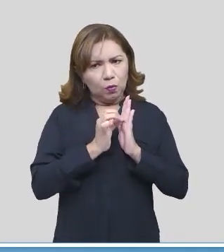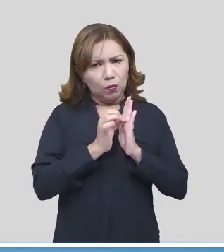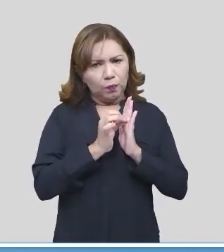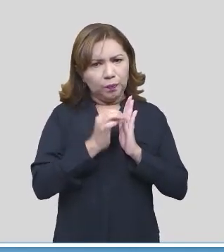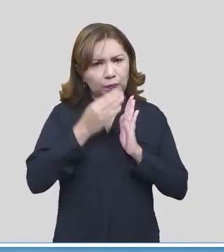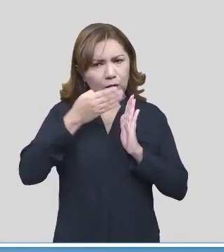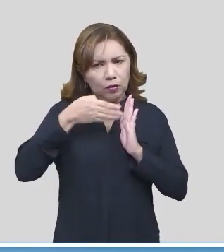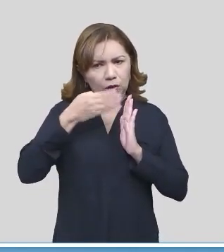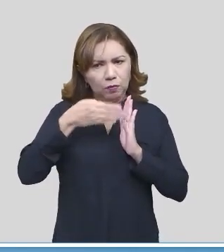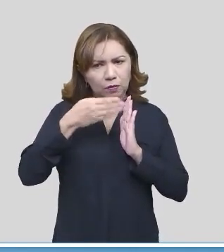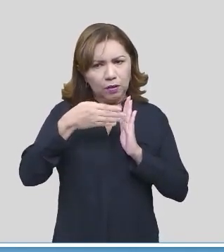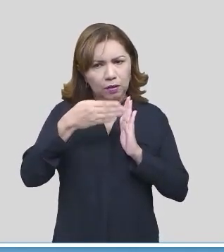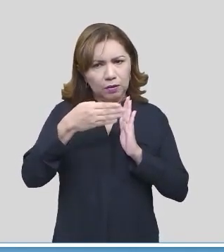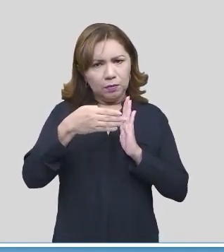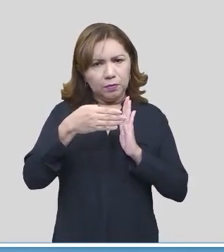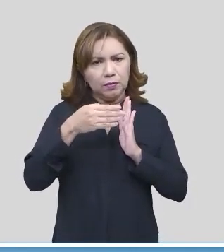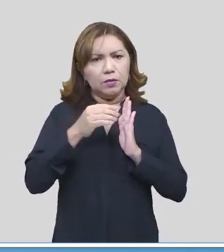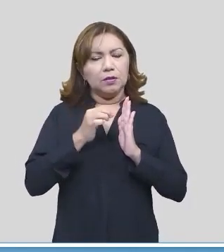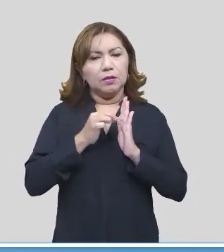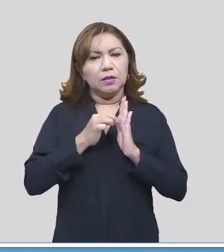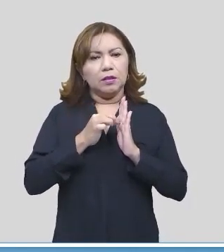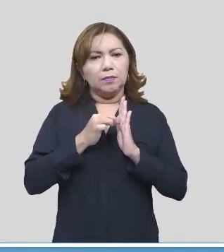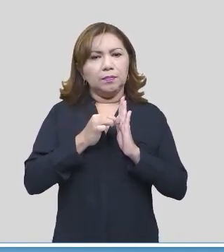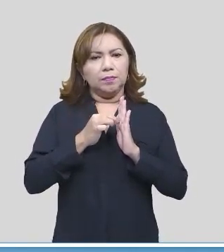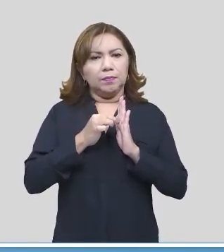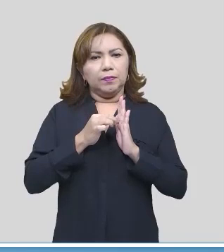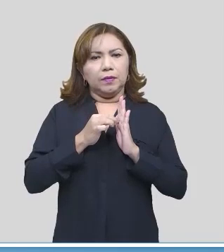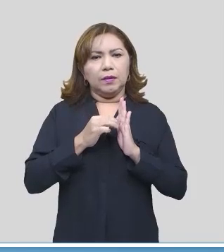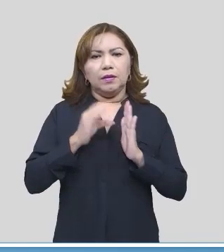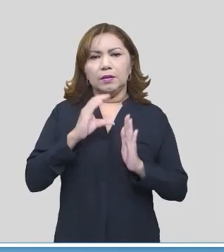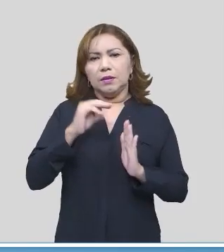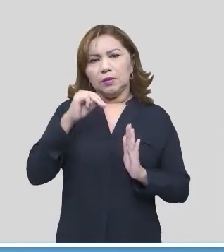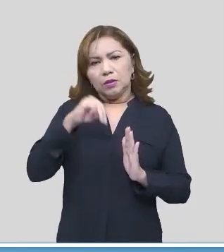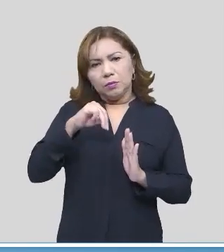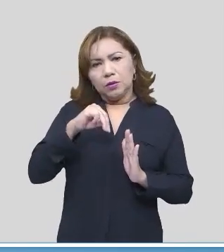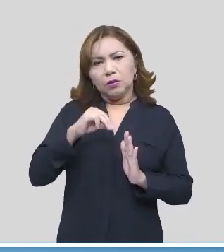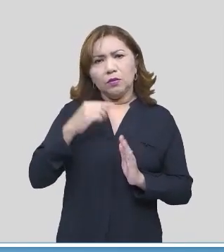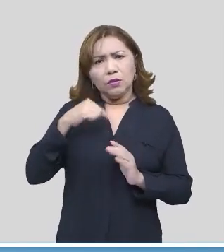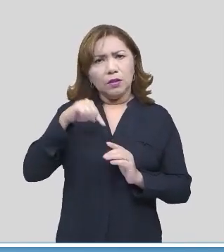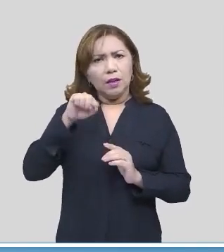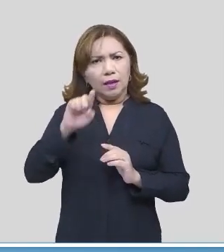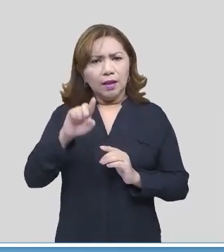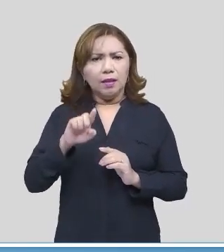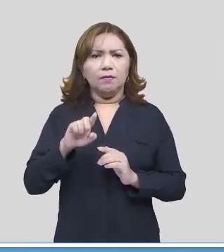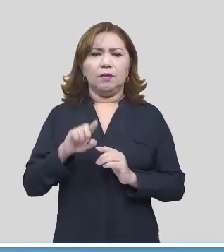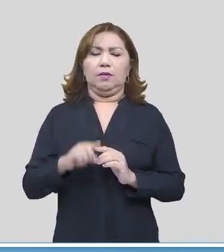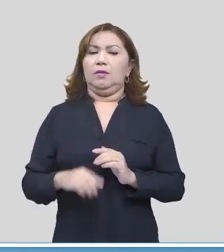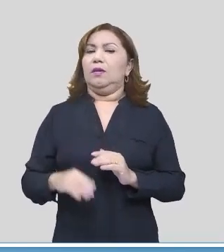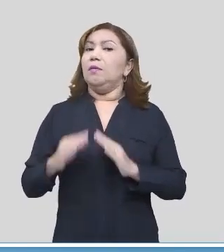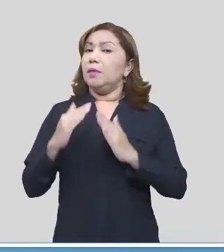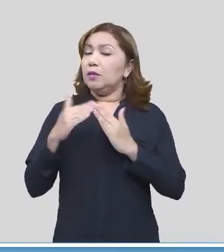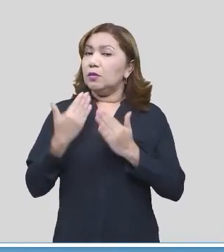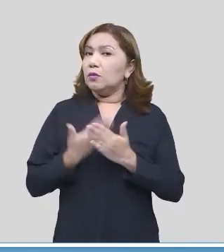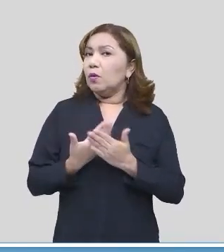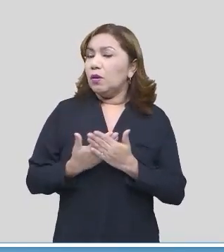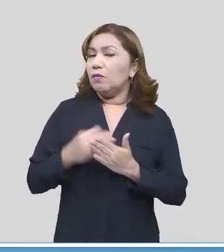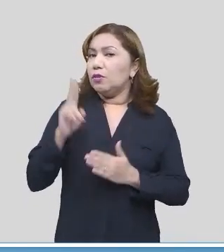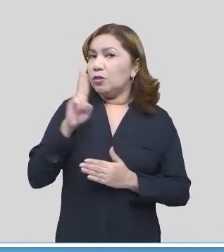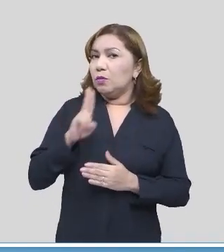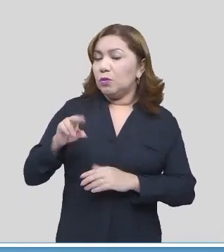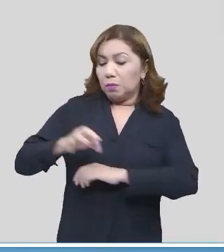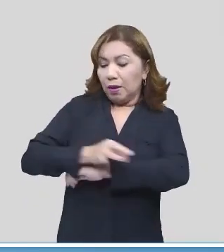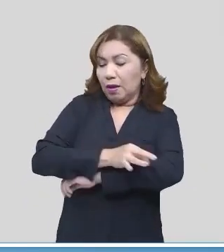chamado régua que você leva para a escola, está em centímetros. É uma medida menor que o